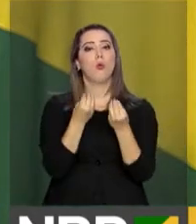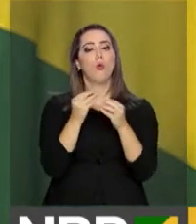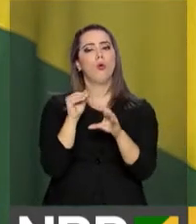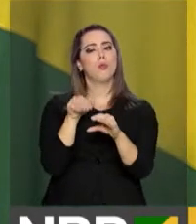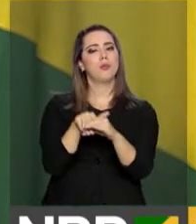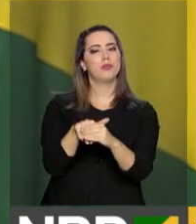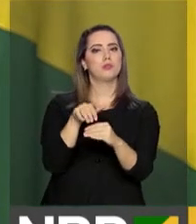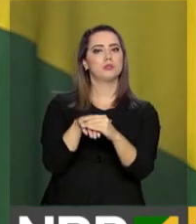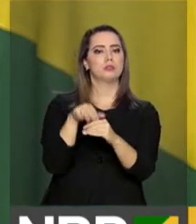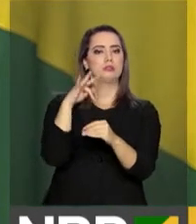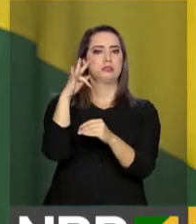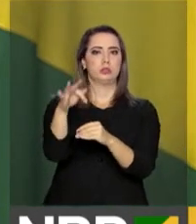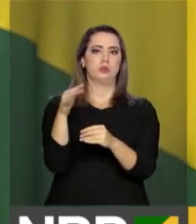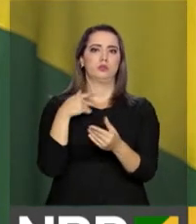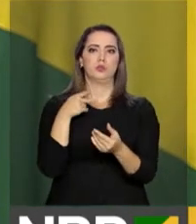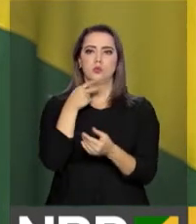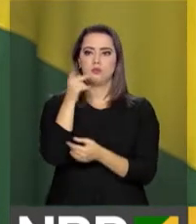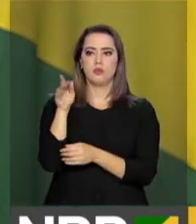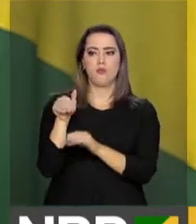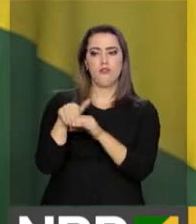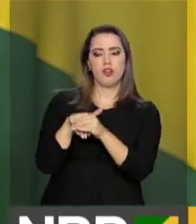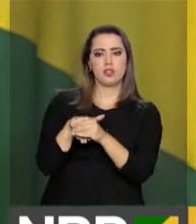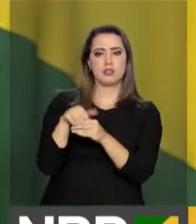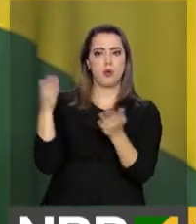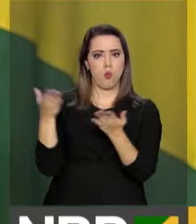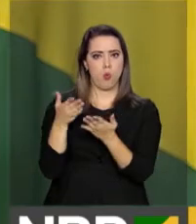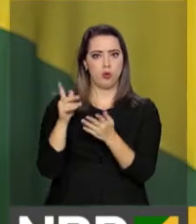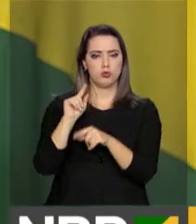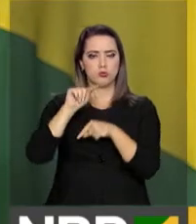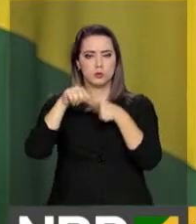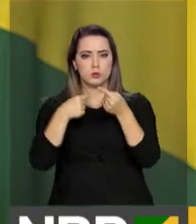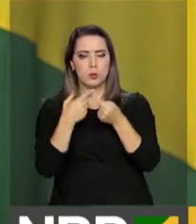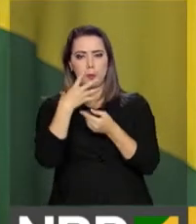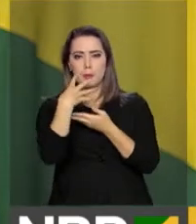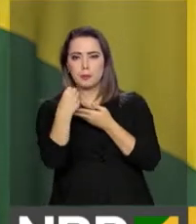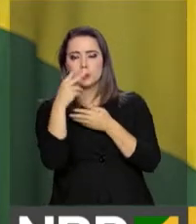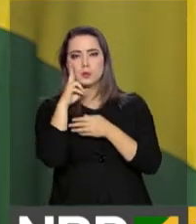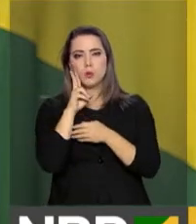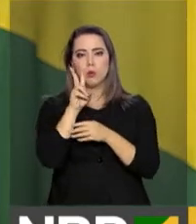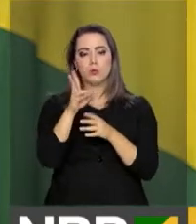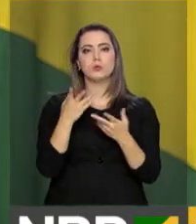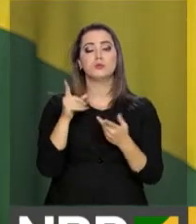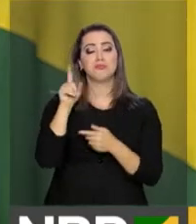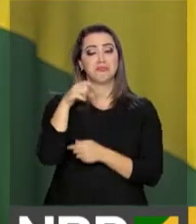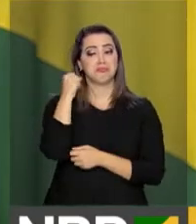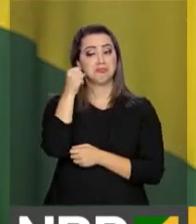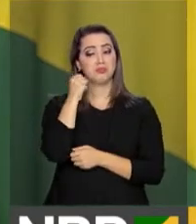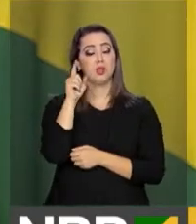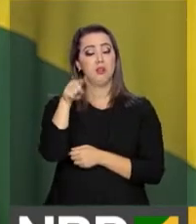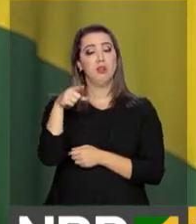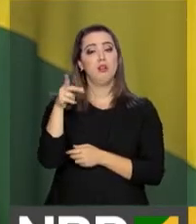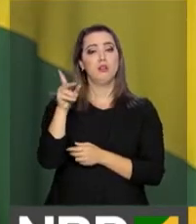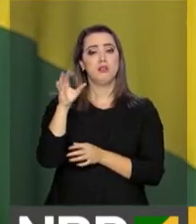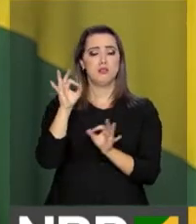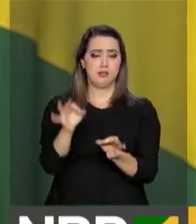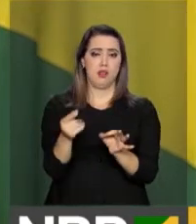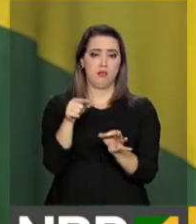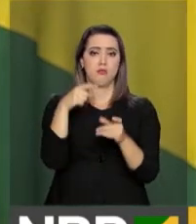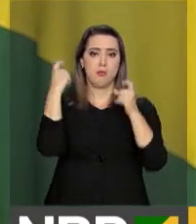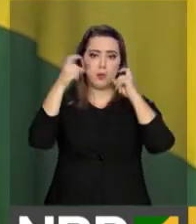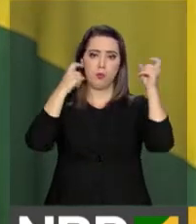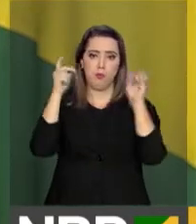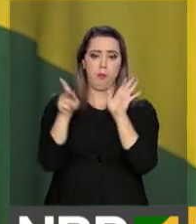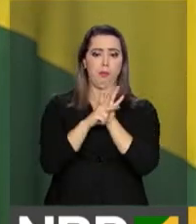que lhe dê na câmara dos deputados ou do senado federal é mais do que legítimo eu fui parlamentar